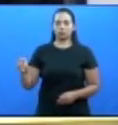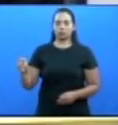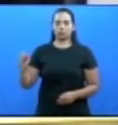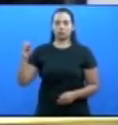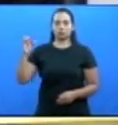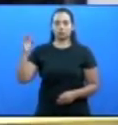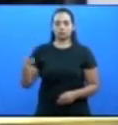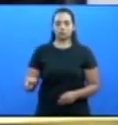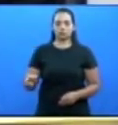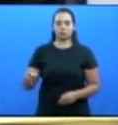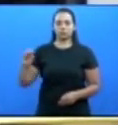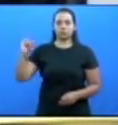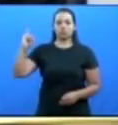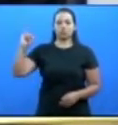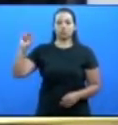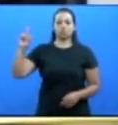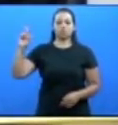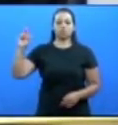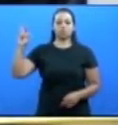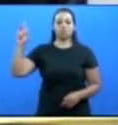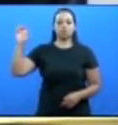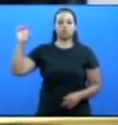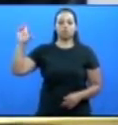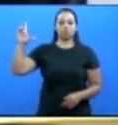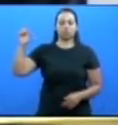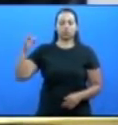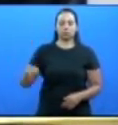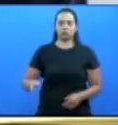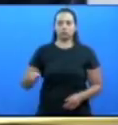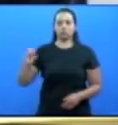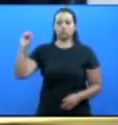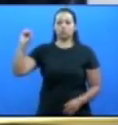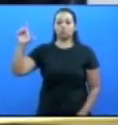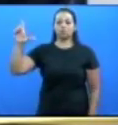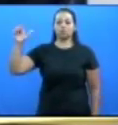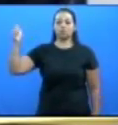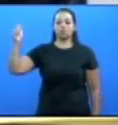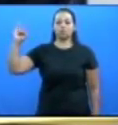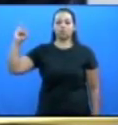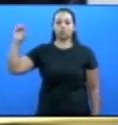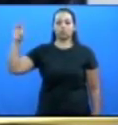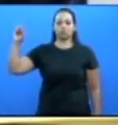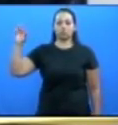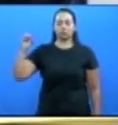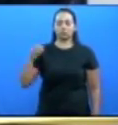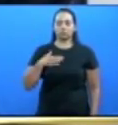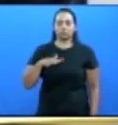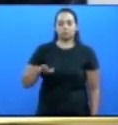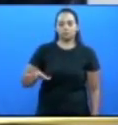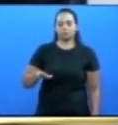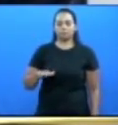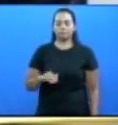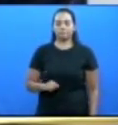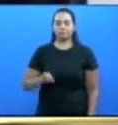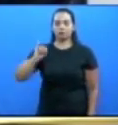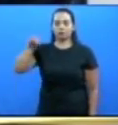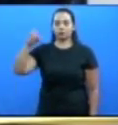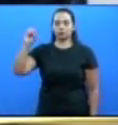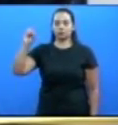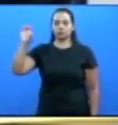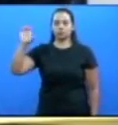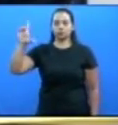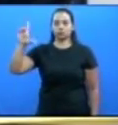Papinha? Sim. Olair Bosco? Sim. Doutor Nava, abstenho-me. Joel